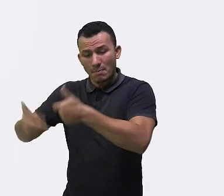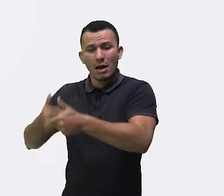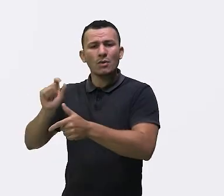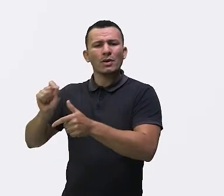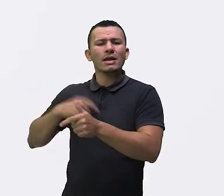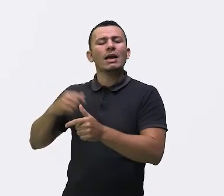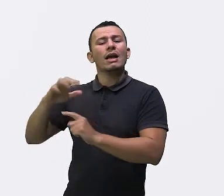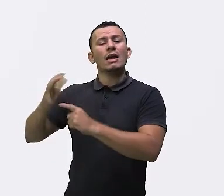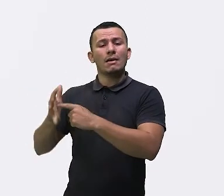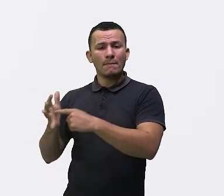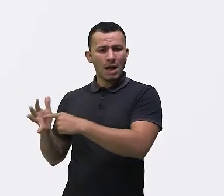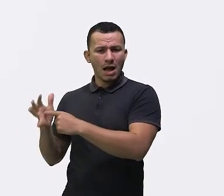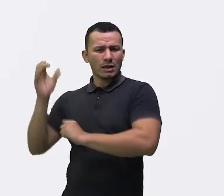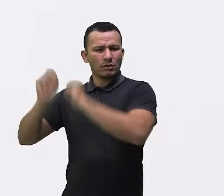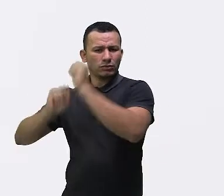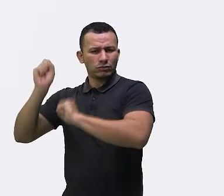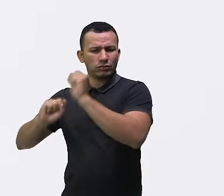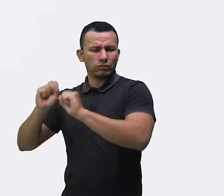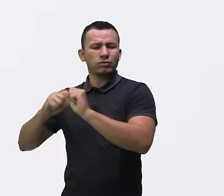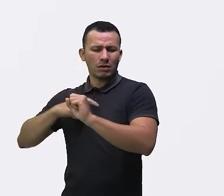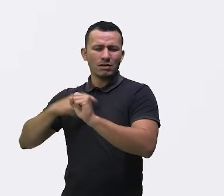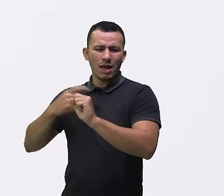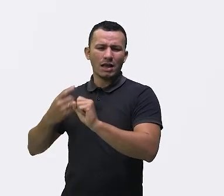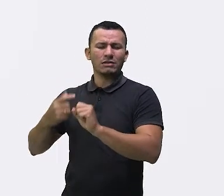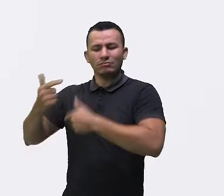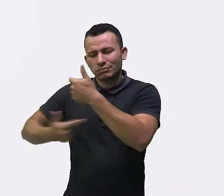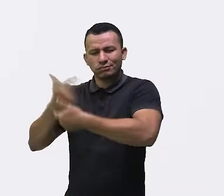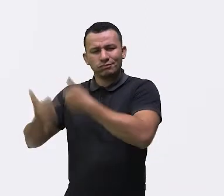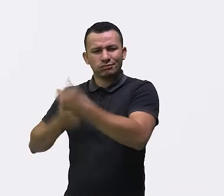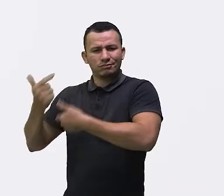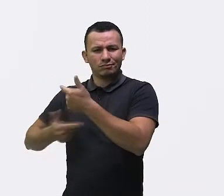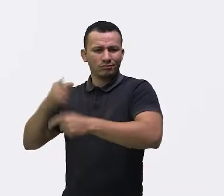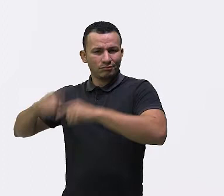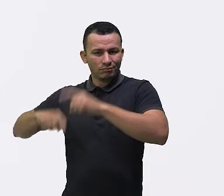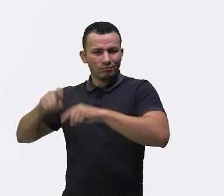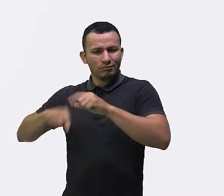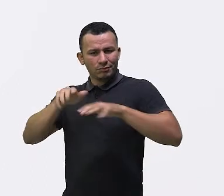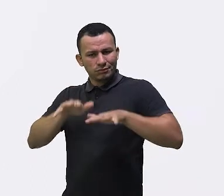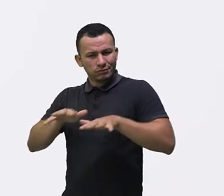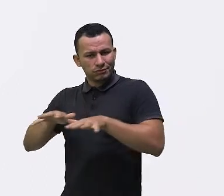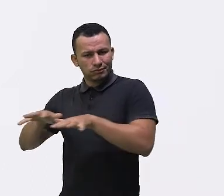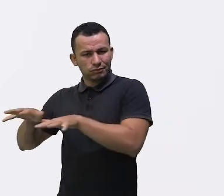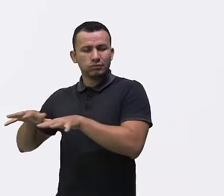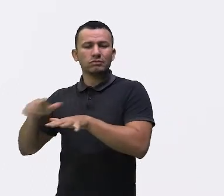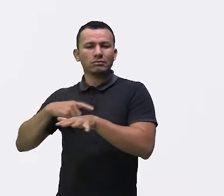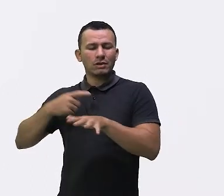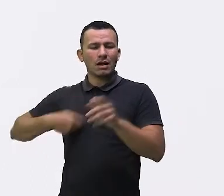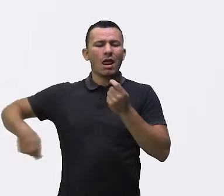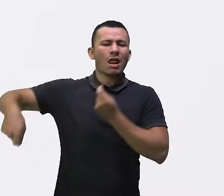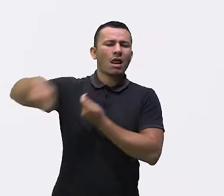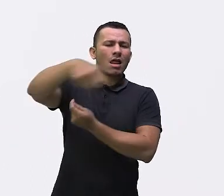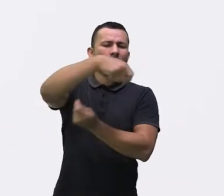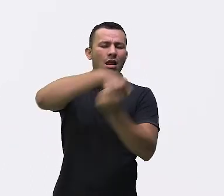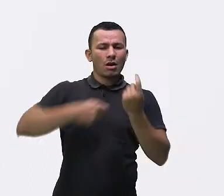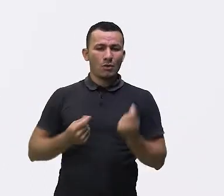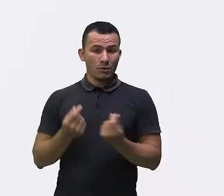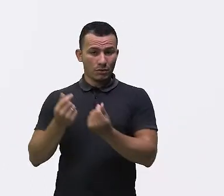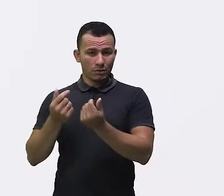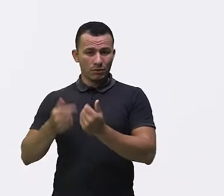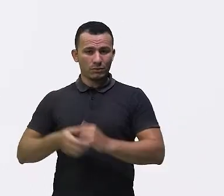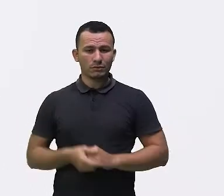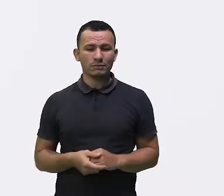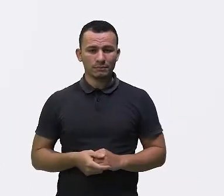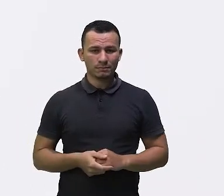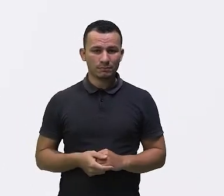as indústrias e as empresas têm para produzir os produtos que fazem circular a economia.